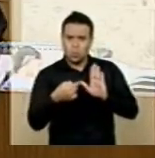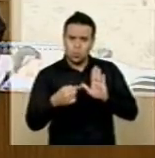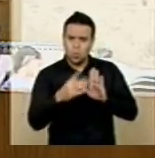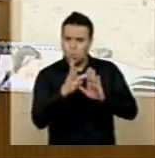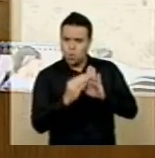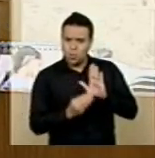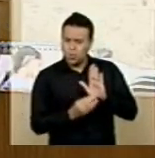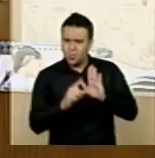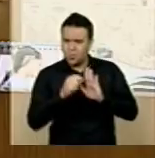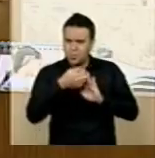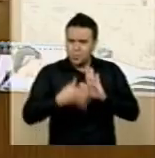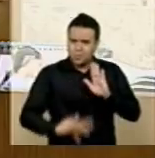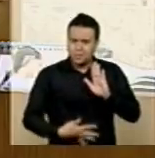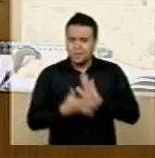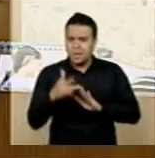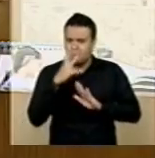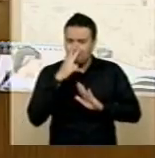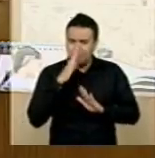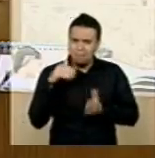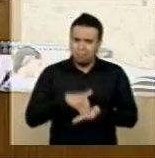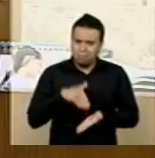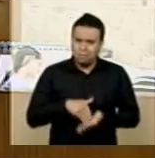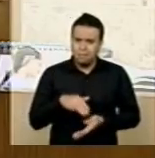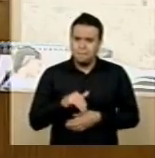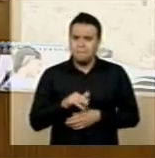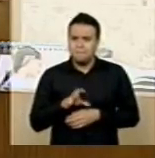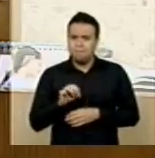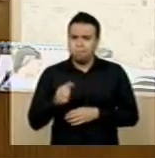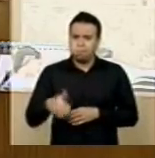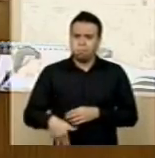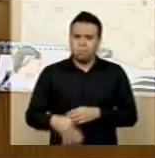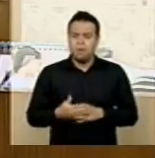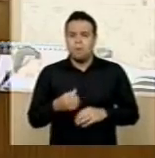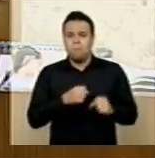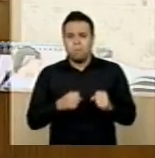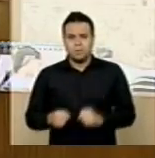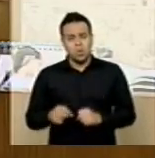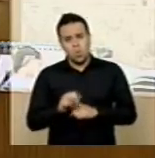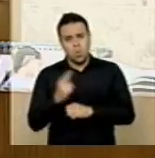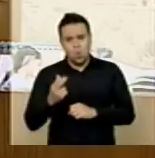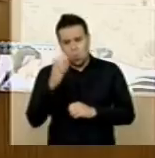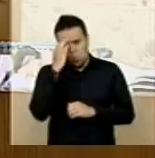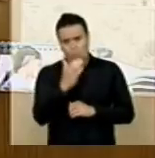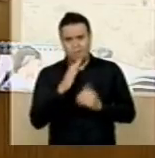mínimo poder revisional e a possibilidade de fazer descumpri-las